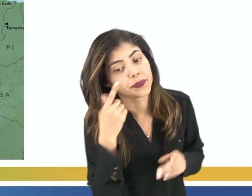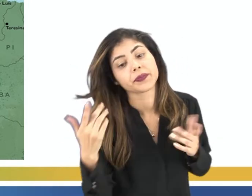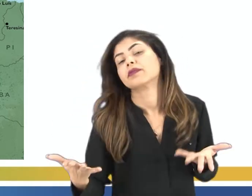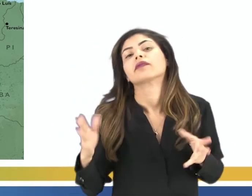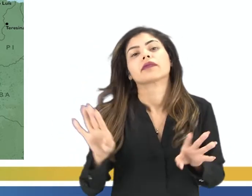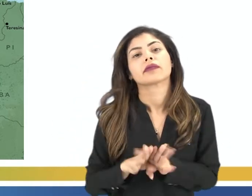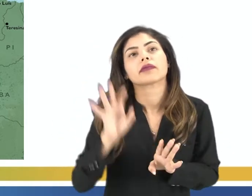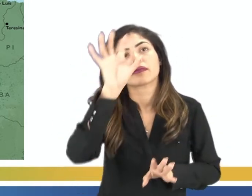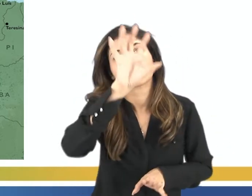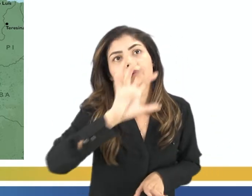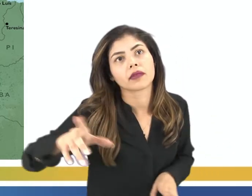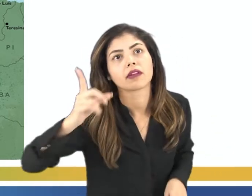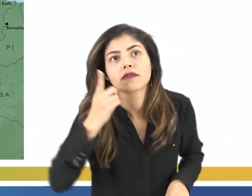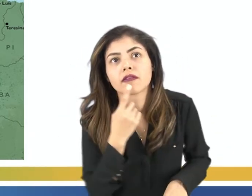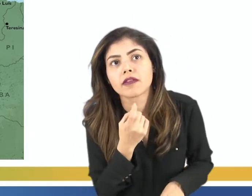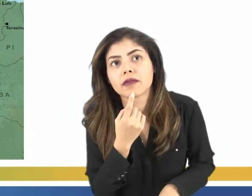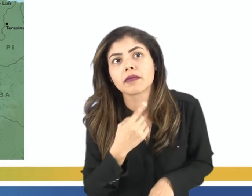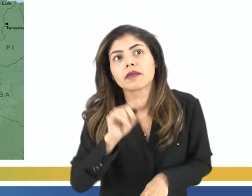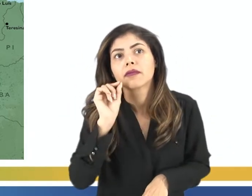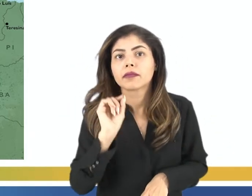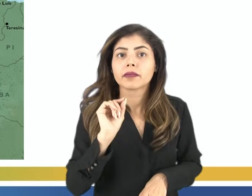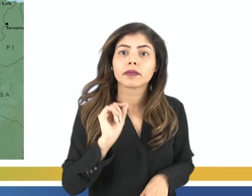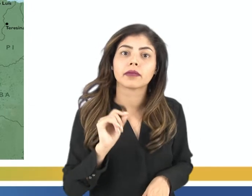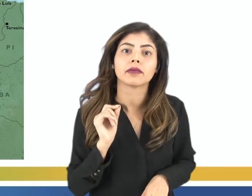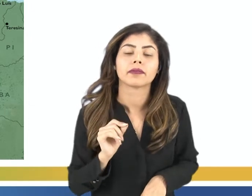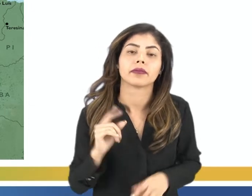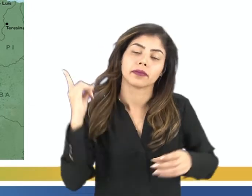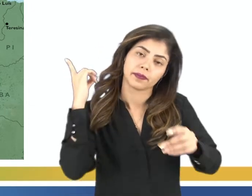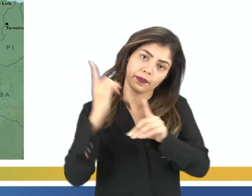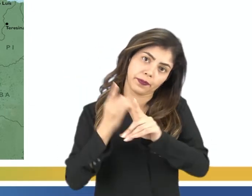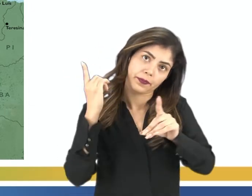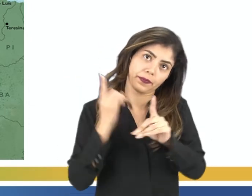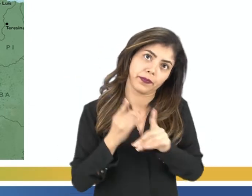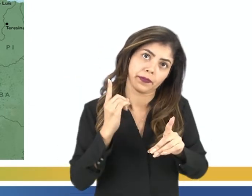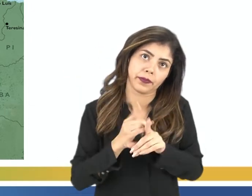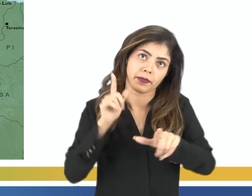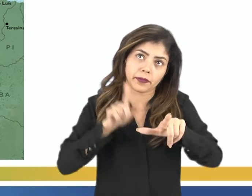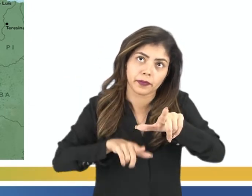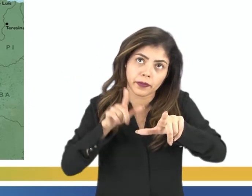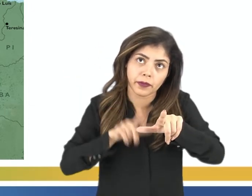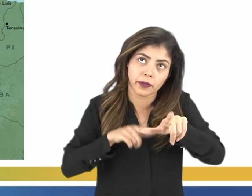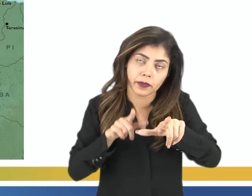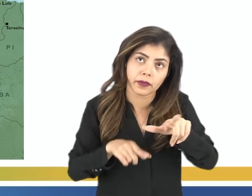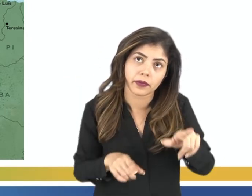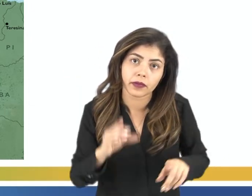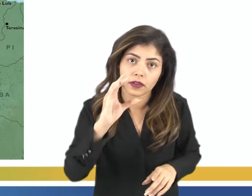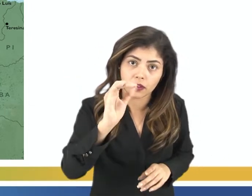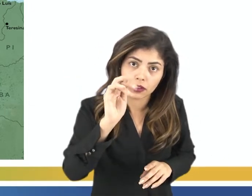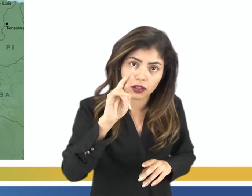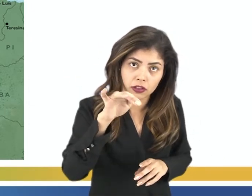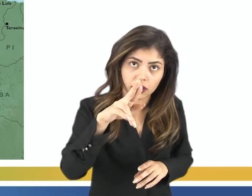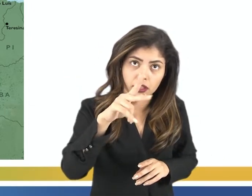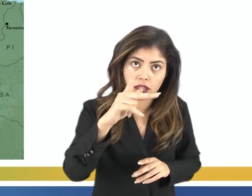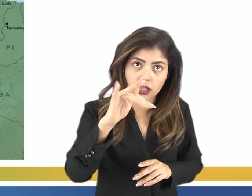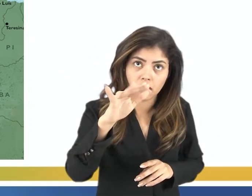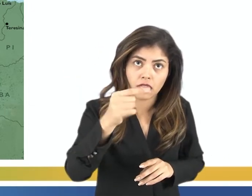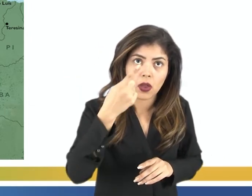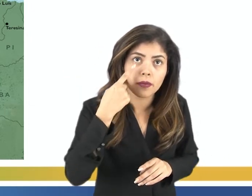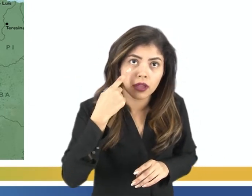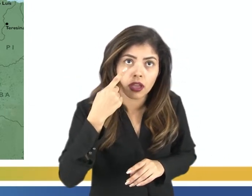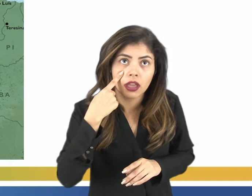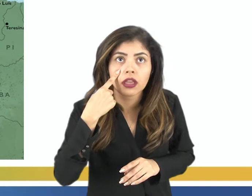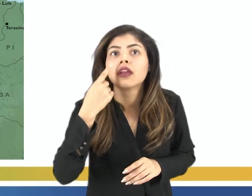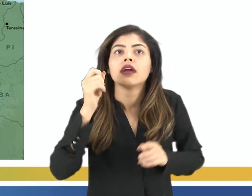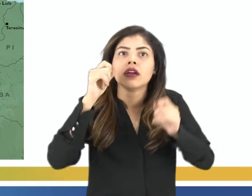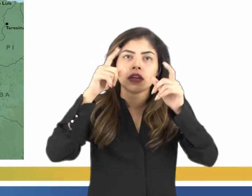porque esses pontinhos vermelhos aí, né, ele está identificando na legenda desse mapa os castanhais. Então podemos